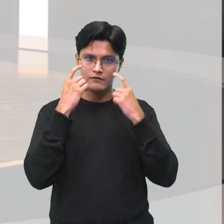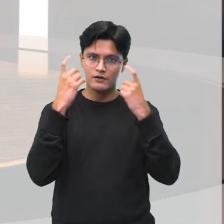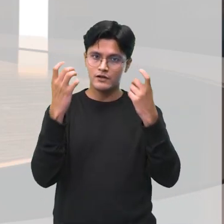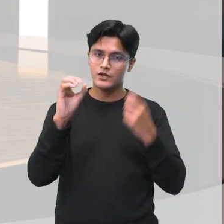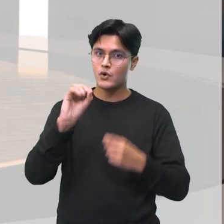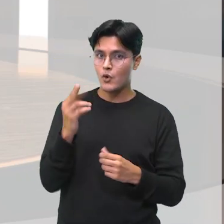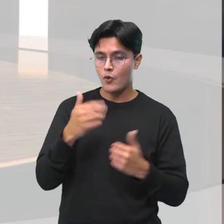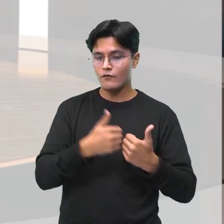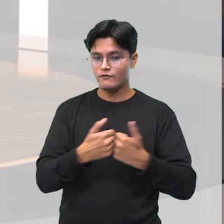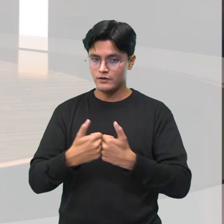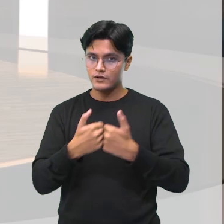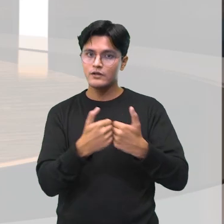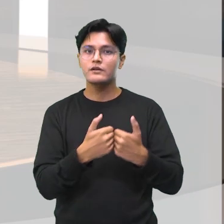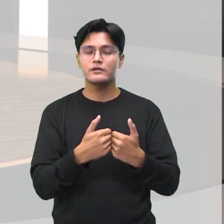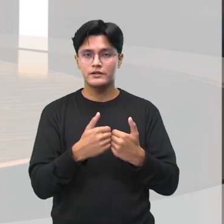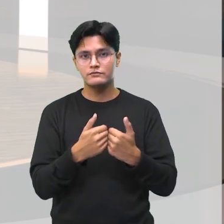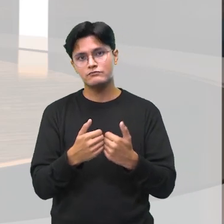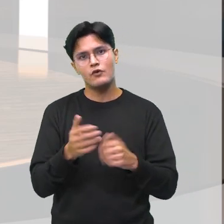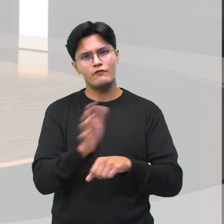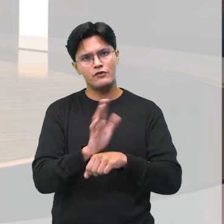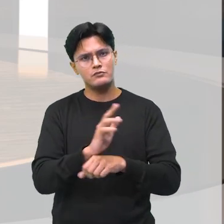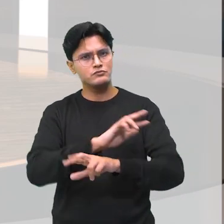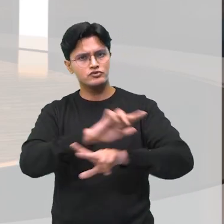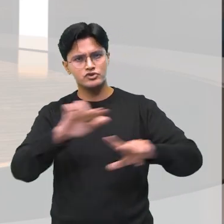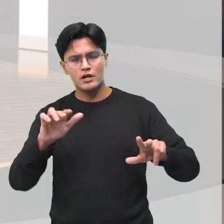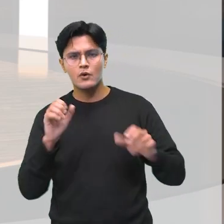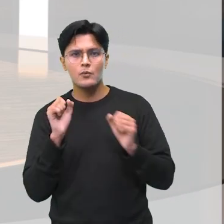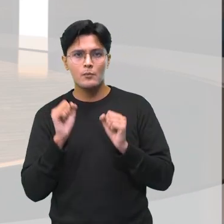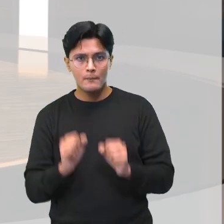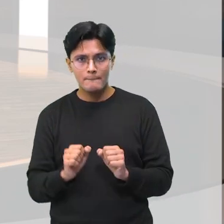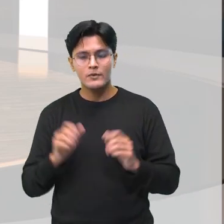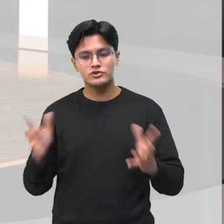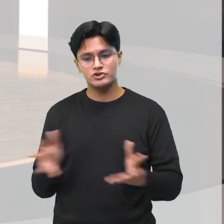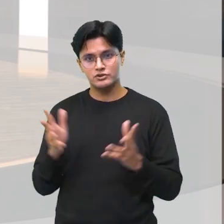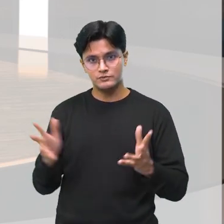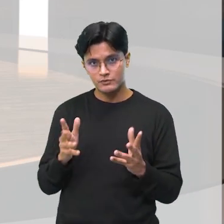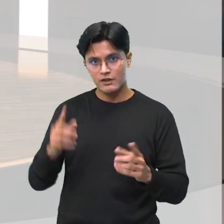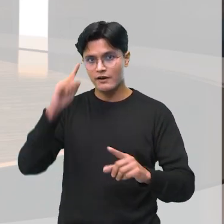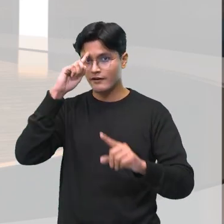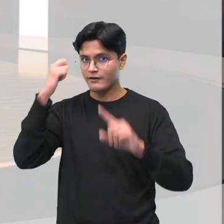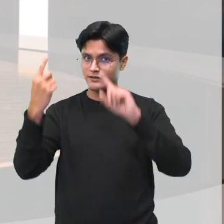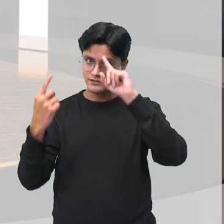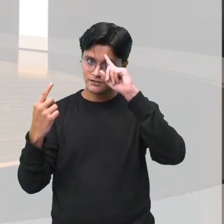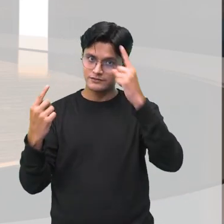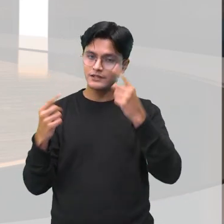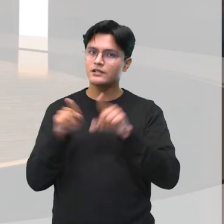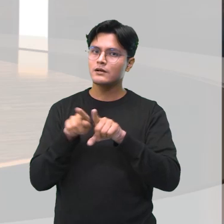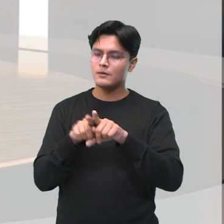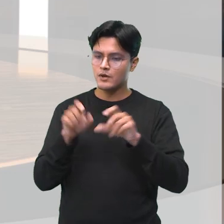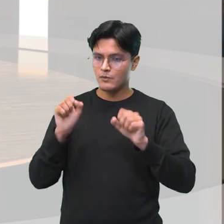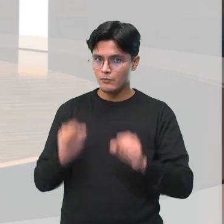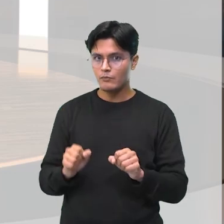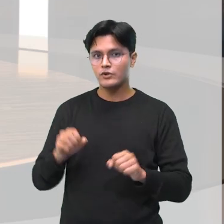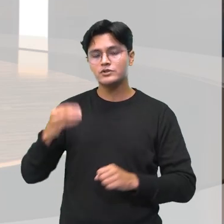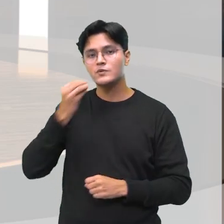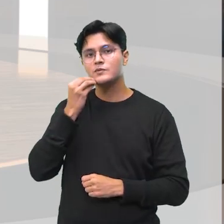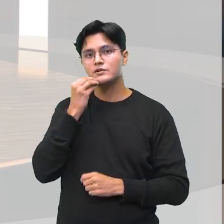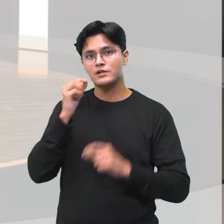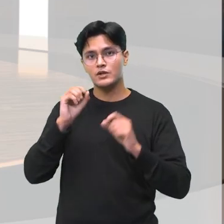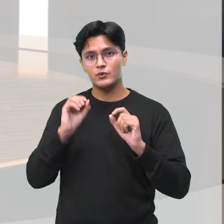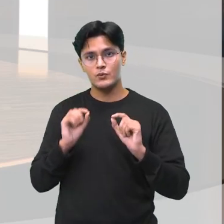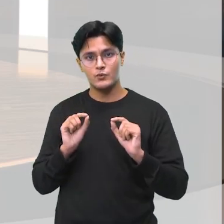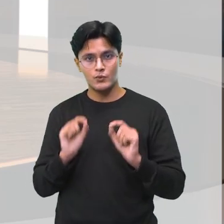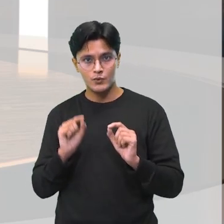e até mesmo promover discussões sobre questões éticas. É fundamental equilibrar o acesso a esses